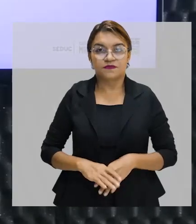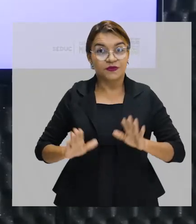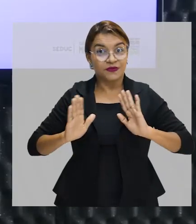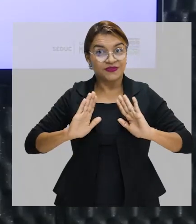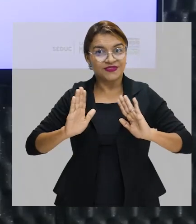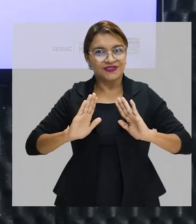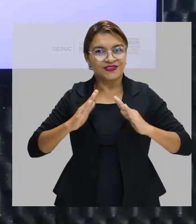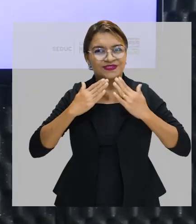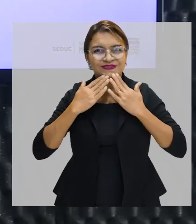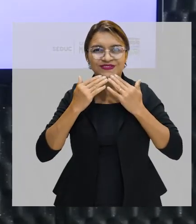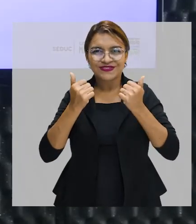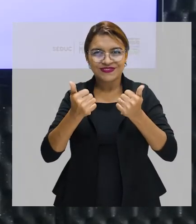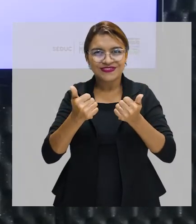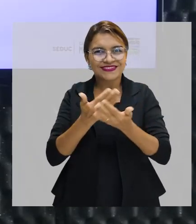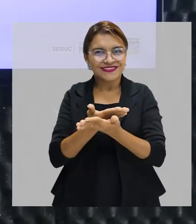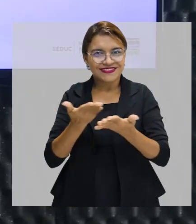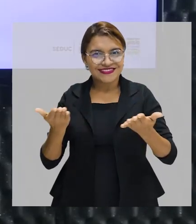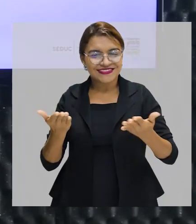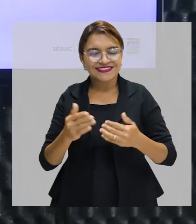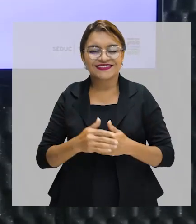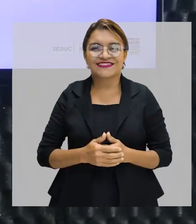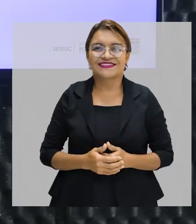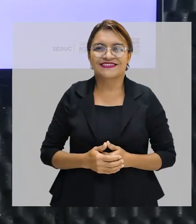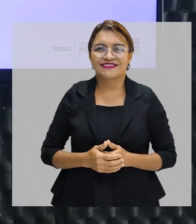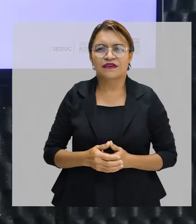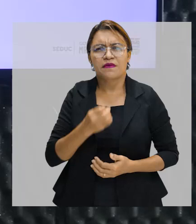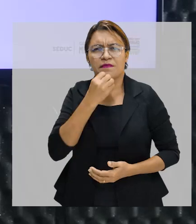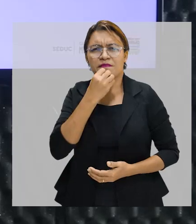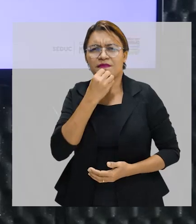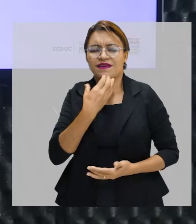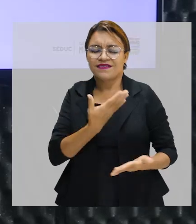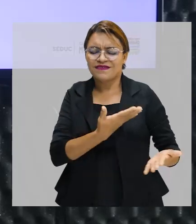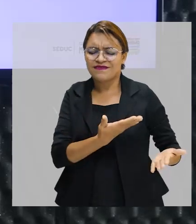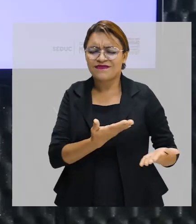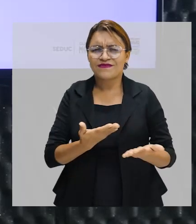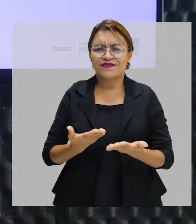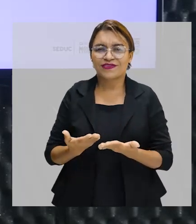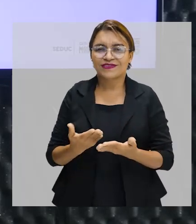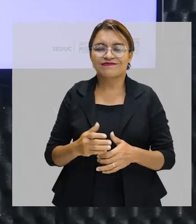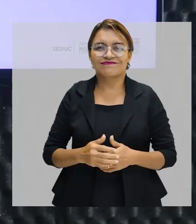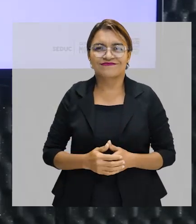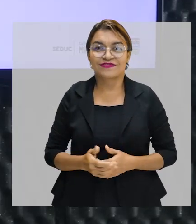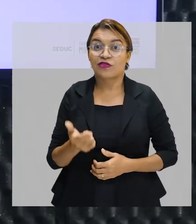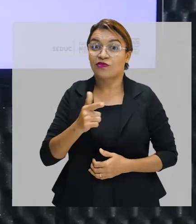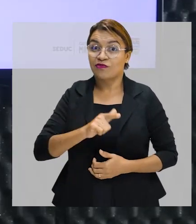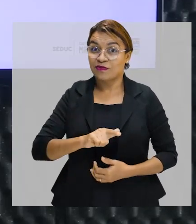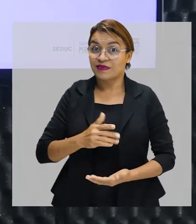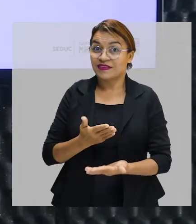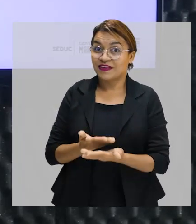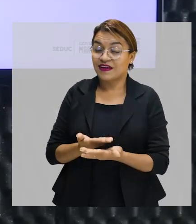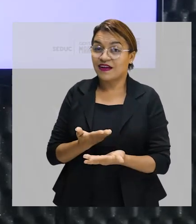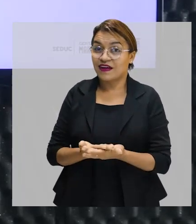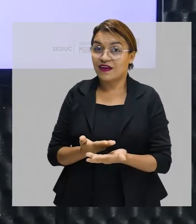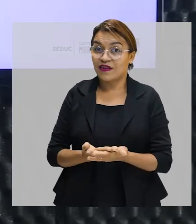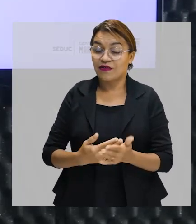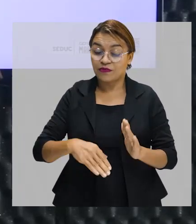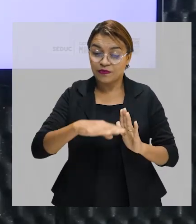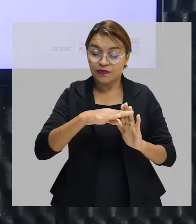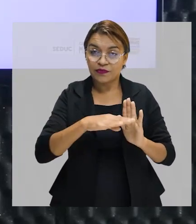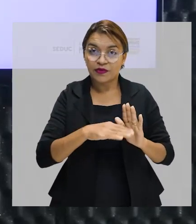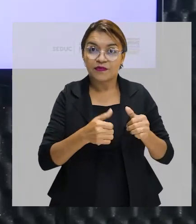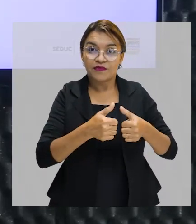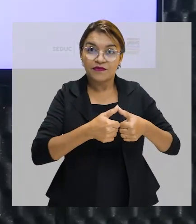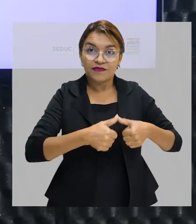Oi, chuchus, tudo bem com vocês? Sejam todos muito bem-vindos a mais uma aula do programa Fique